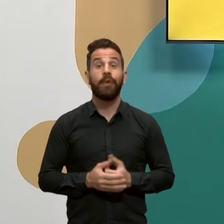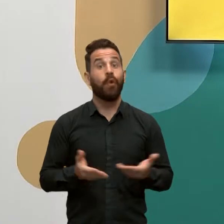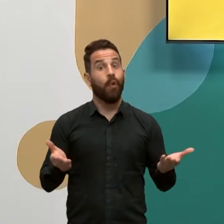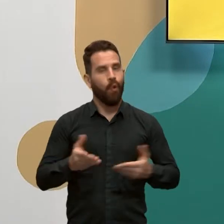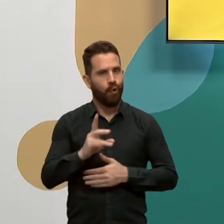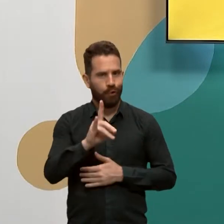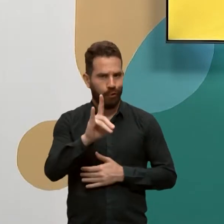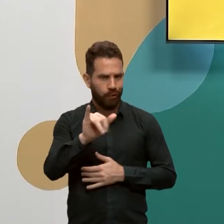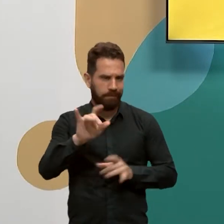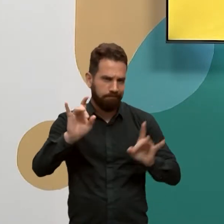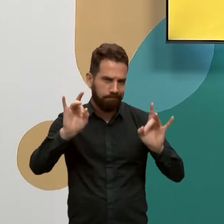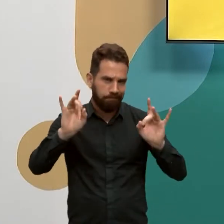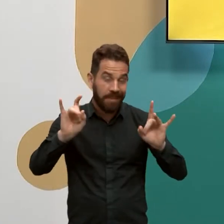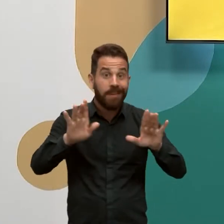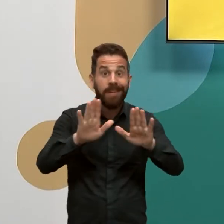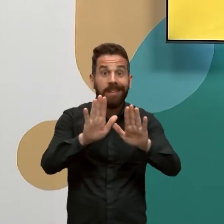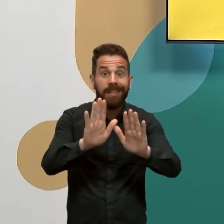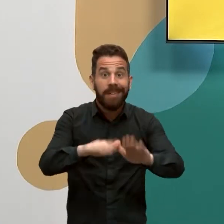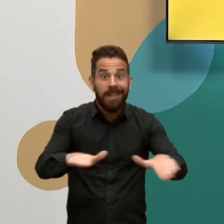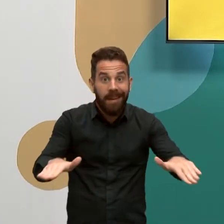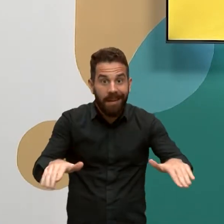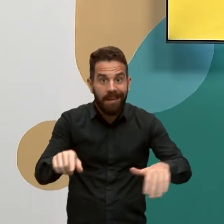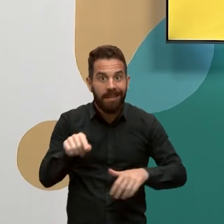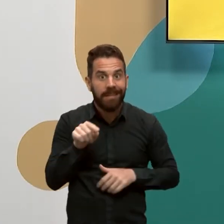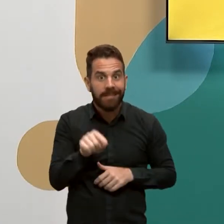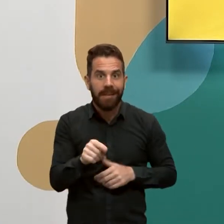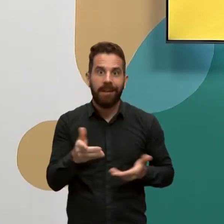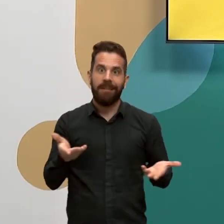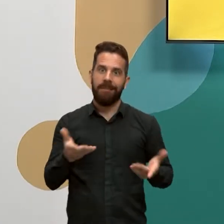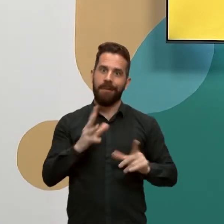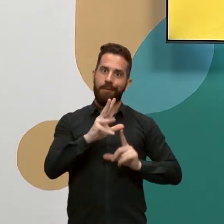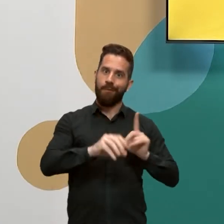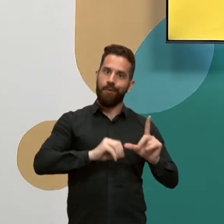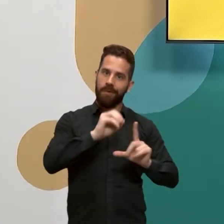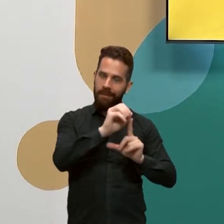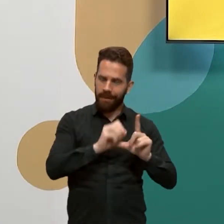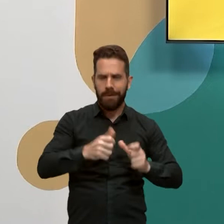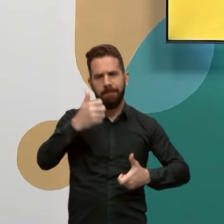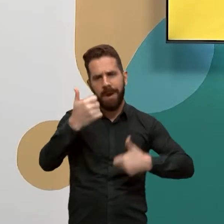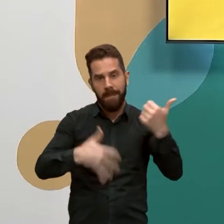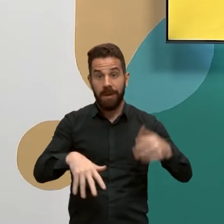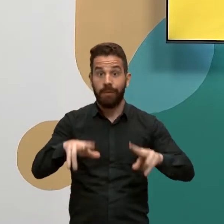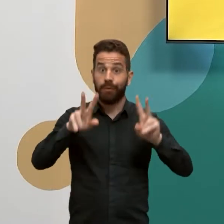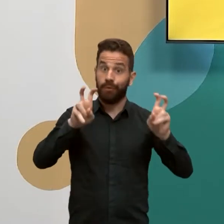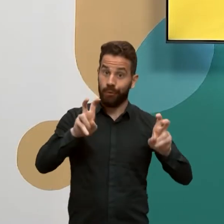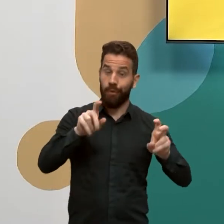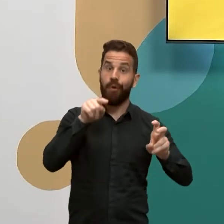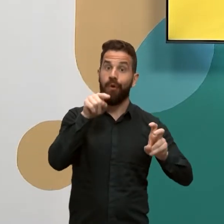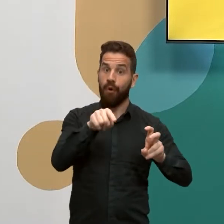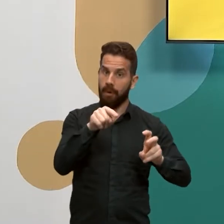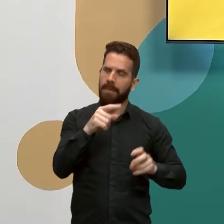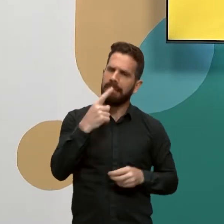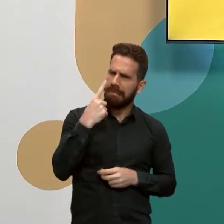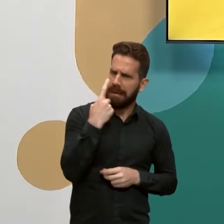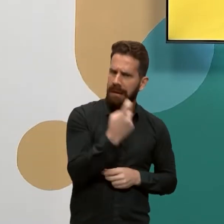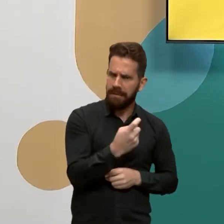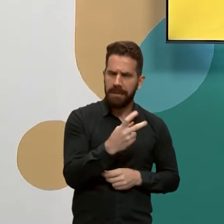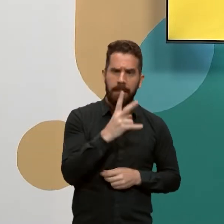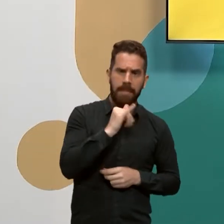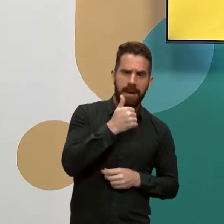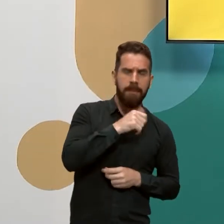hoje, Dia das Crianças, o Mundo UFG traz um assunto que interessa a pais e a professores. Como promover uma